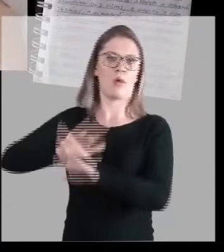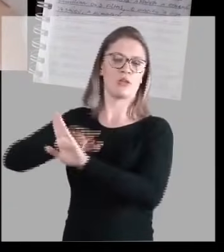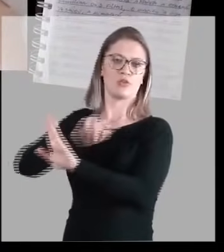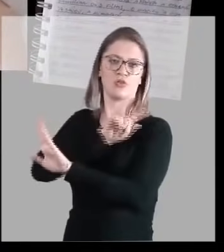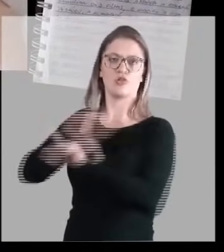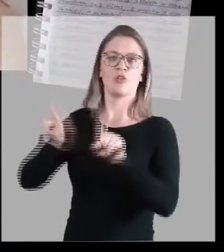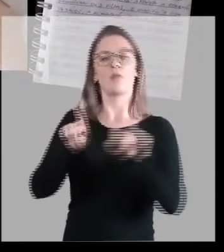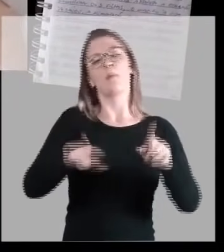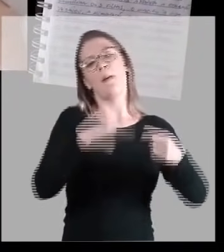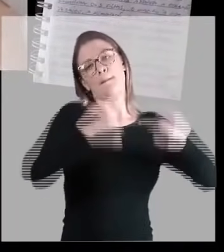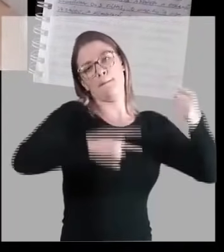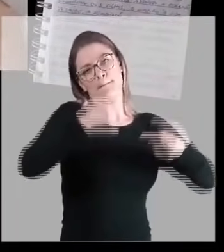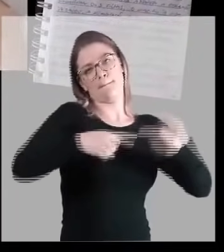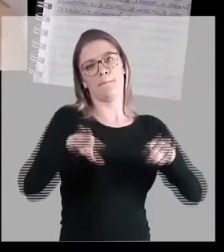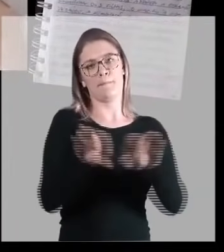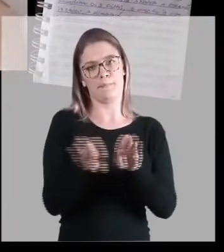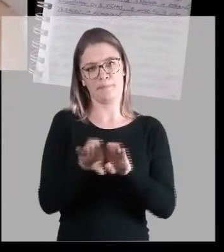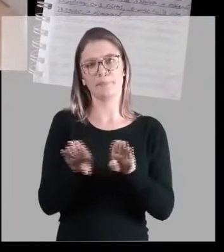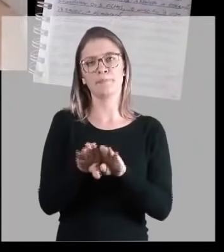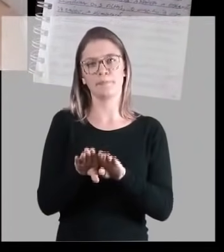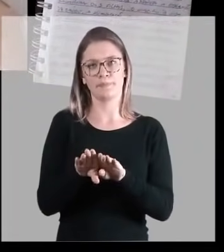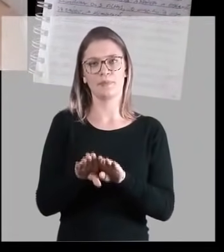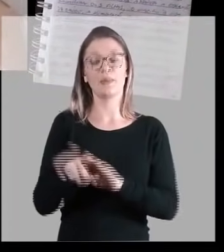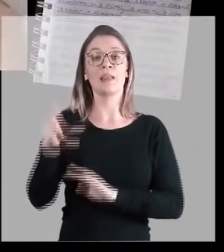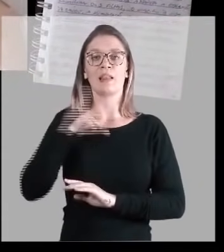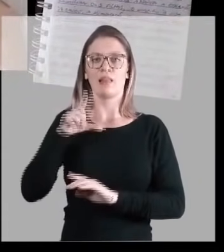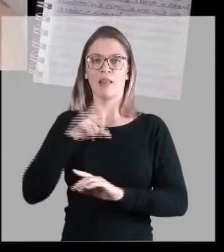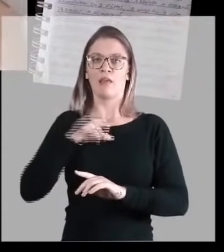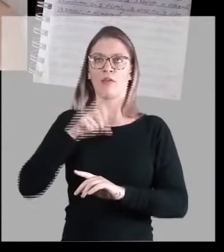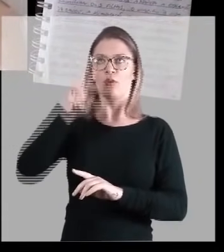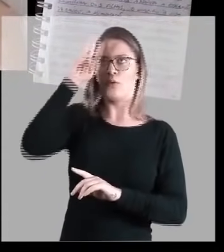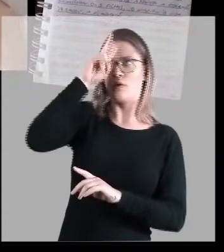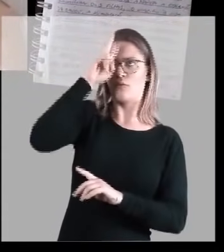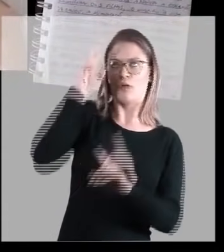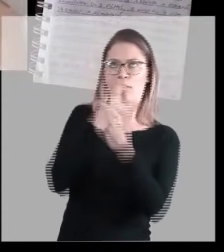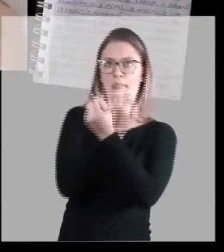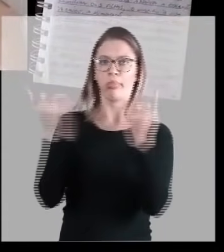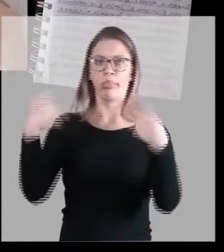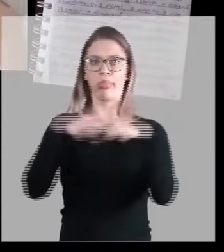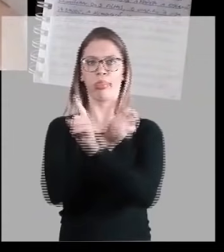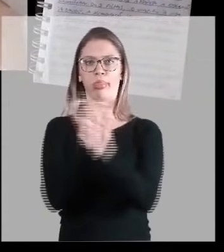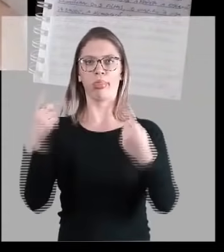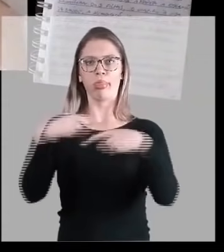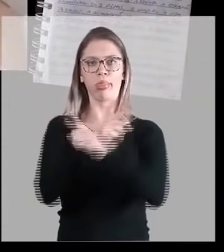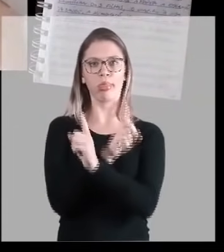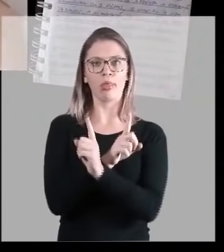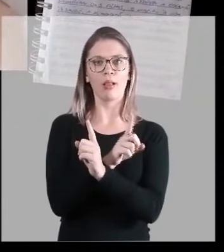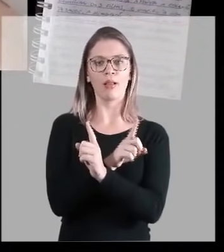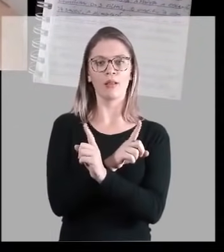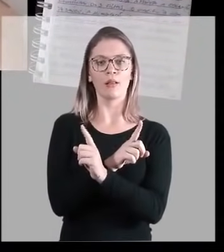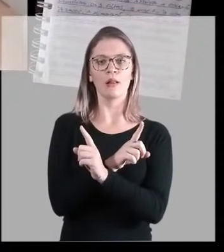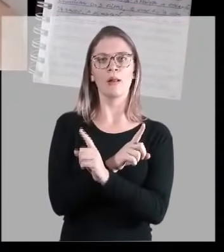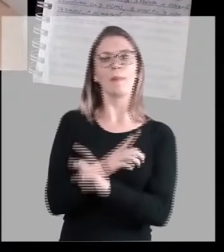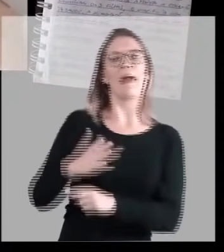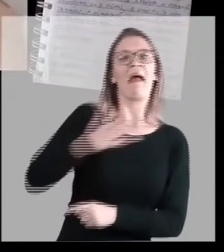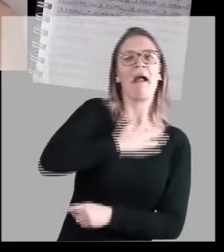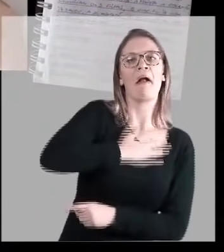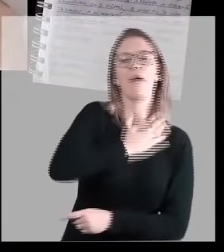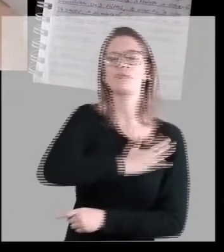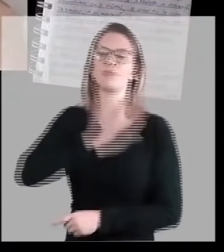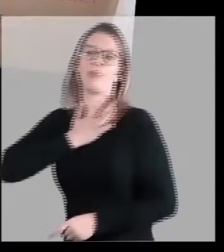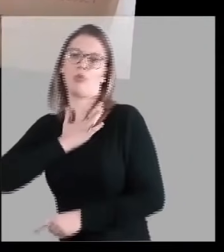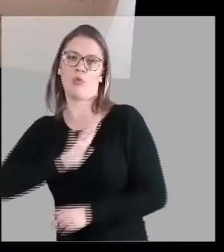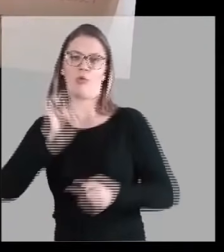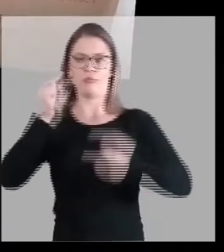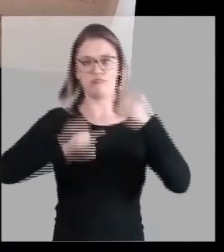assim, política. Um enviesamento da história para o lado que compensa ou que agrada um determinado